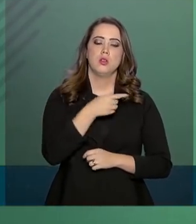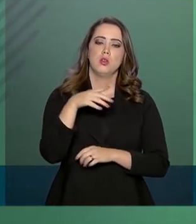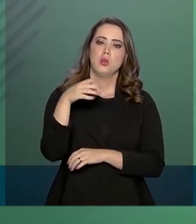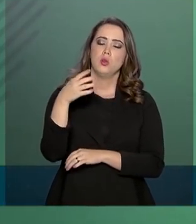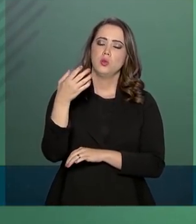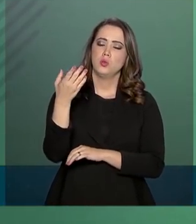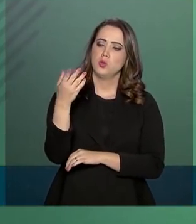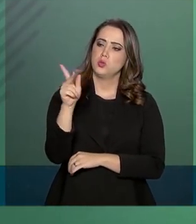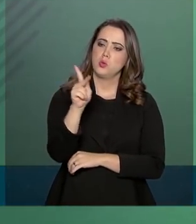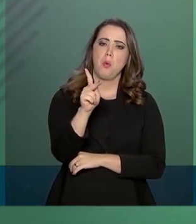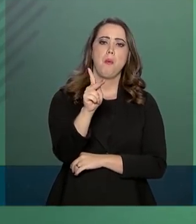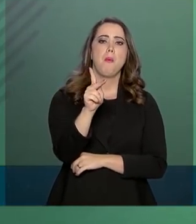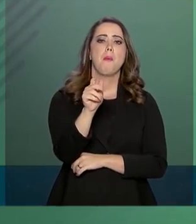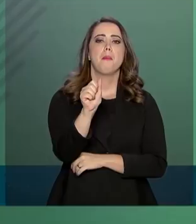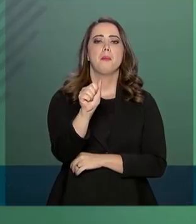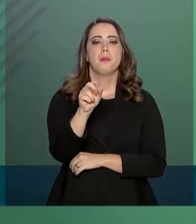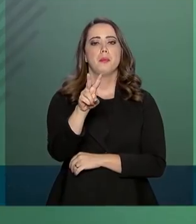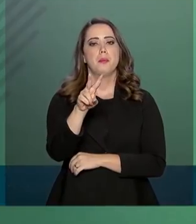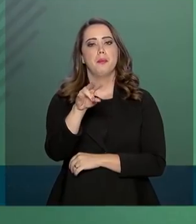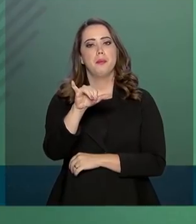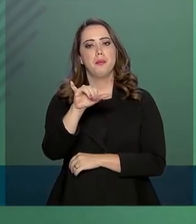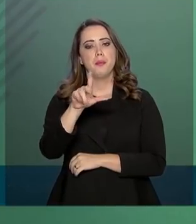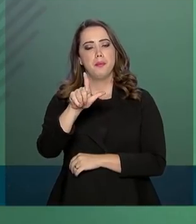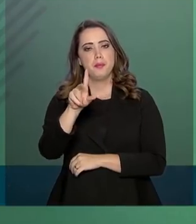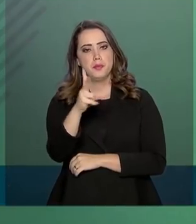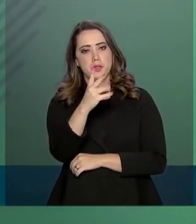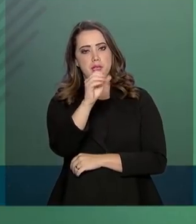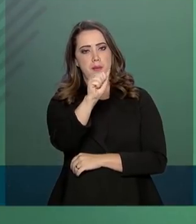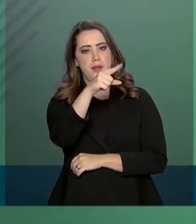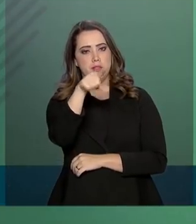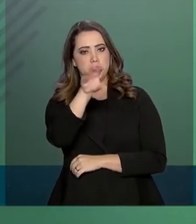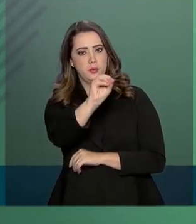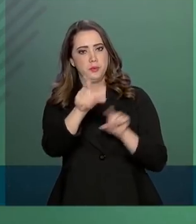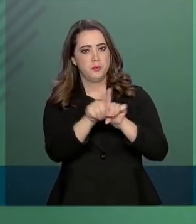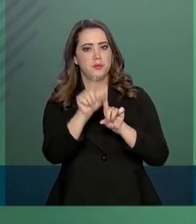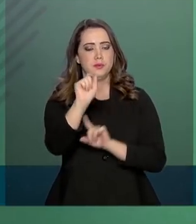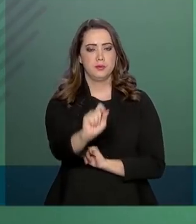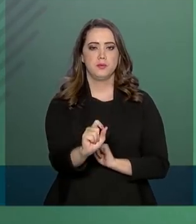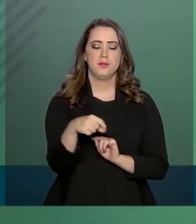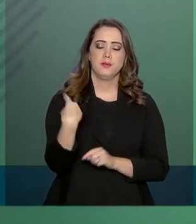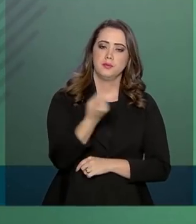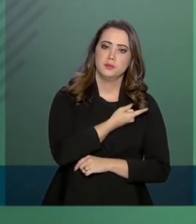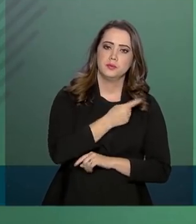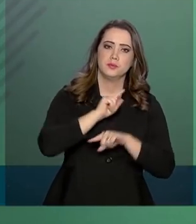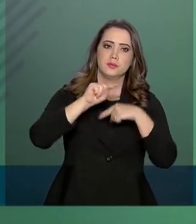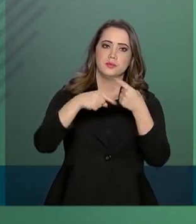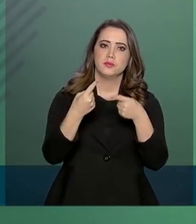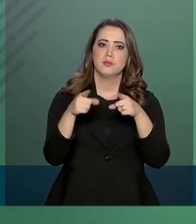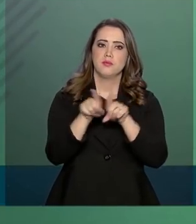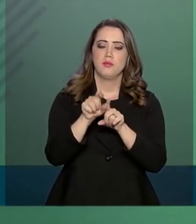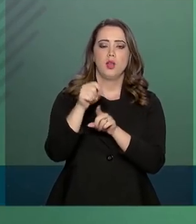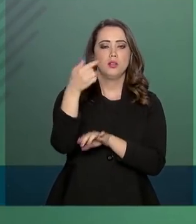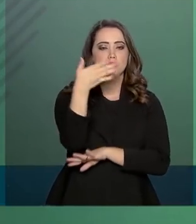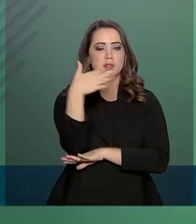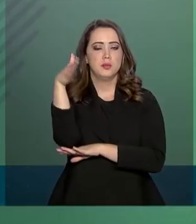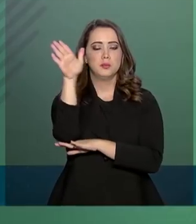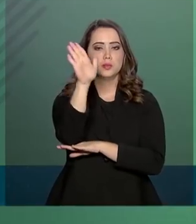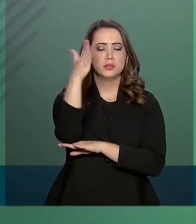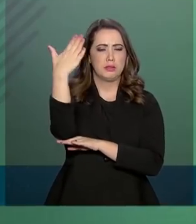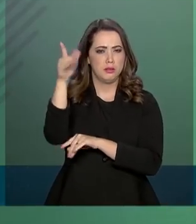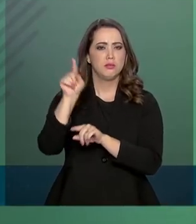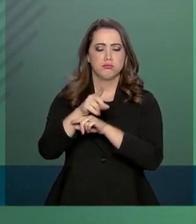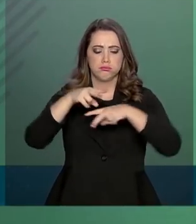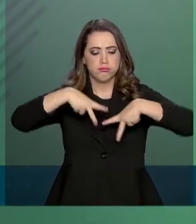nacional em seguida o a continuação na se a